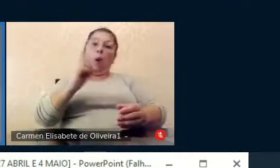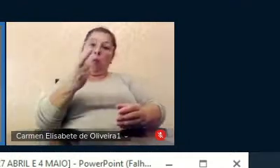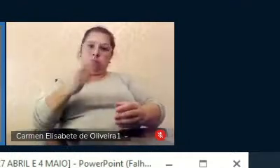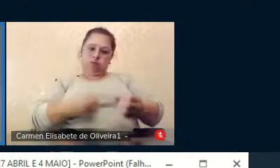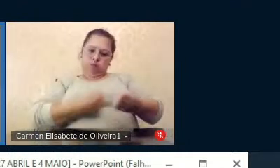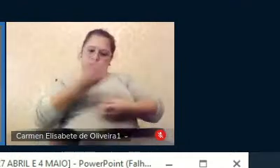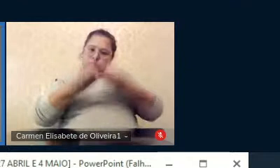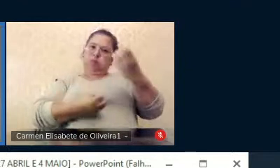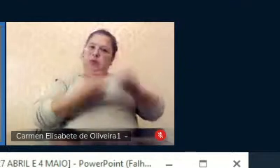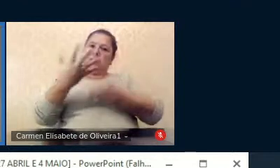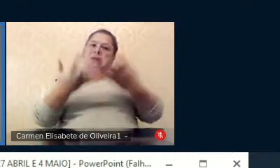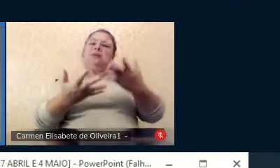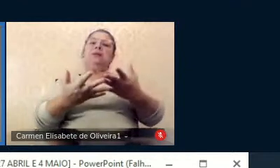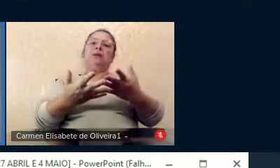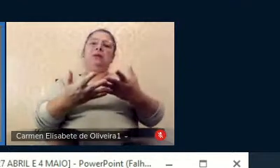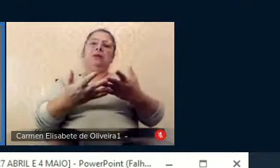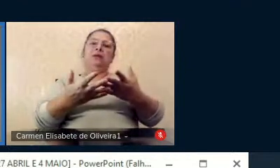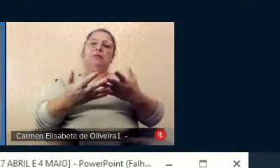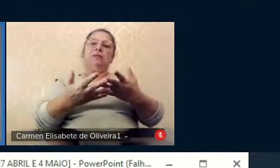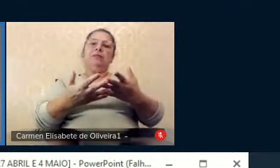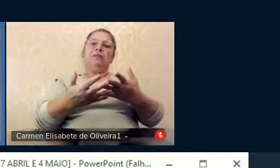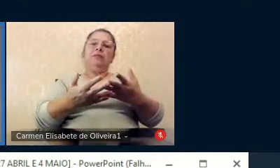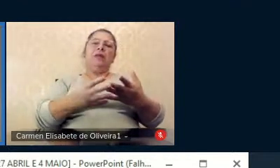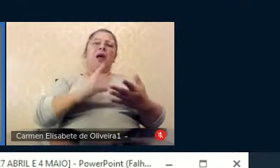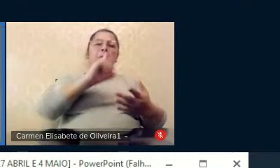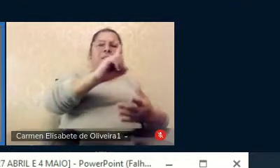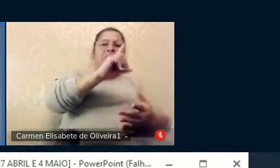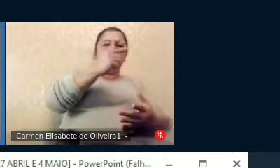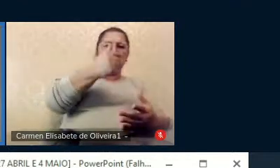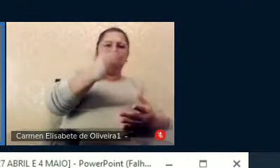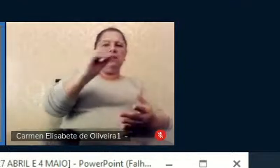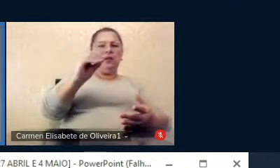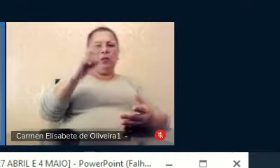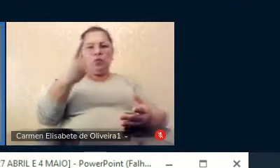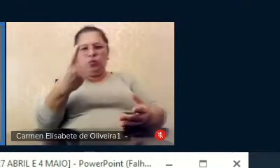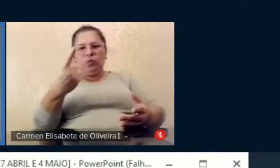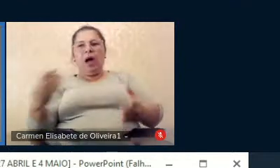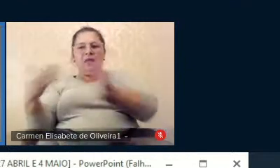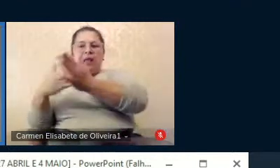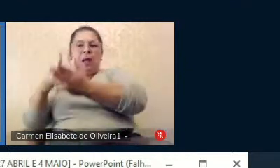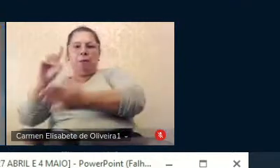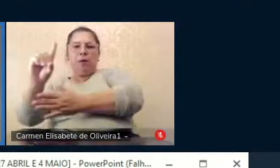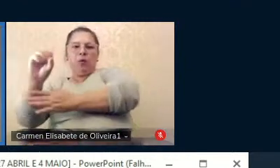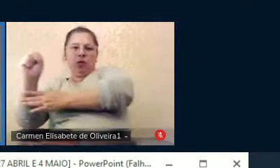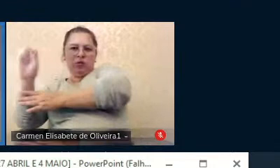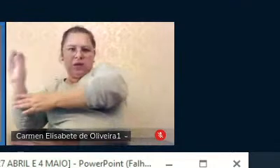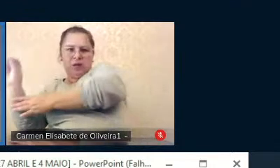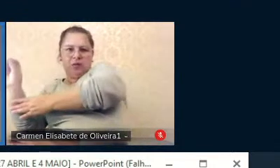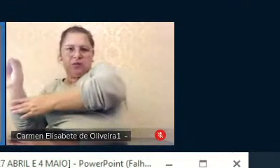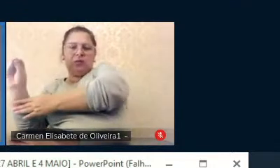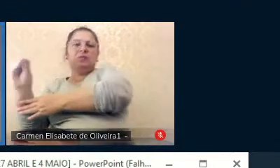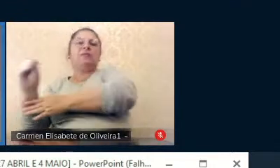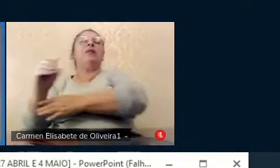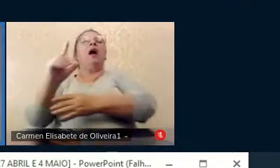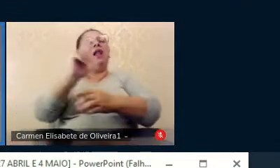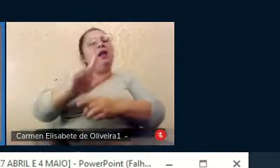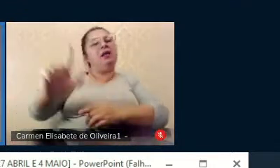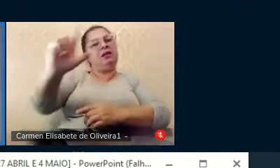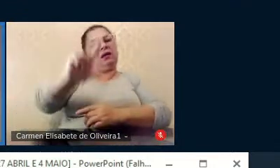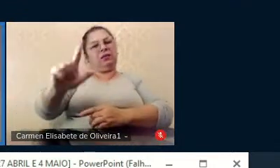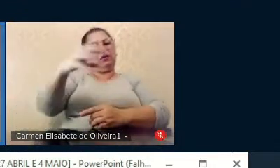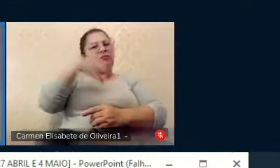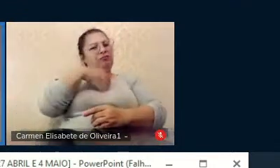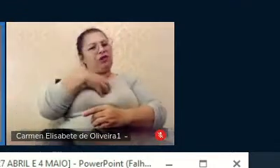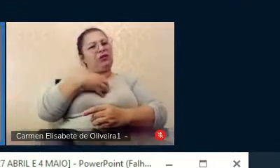feita, até o século XVIII, que eu digo, de 1701 a 1800. Essa literatura, na forma